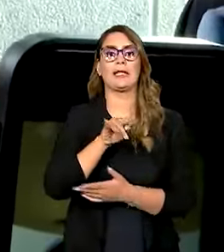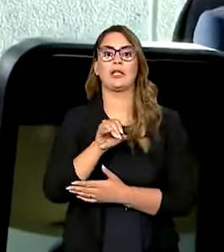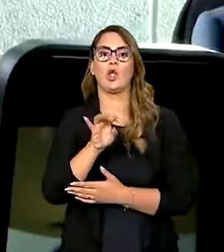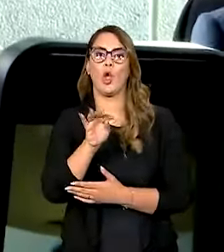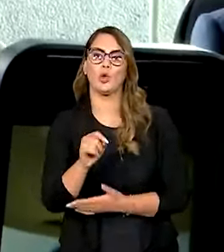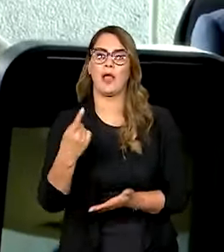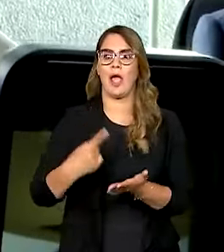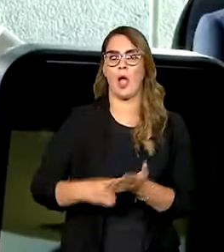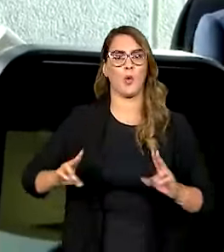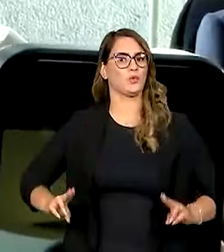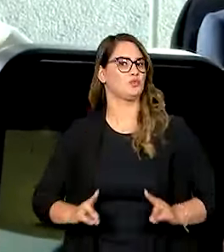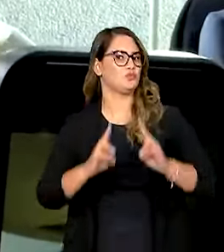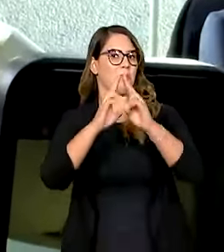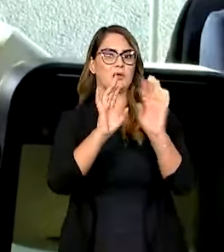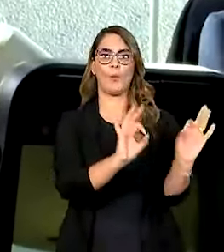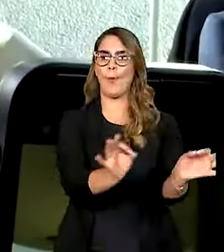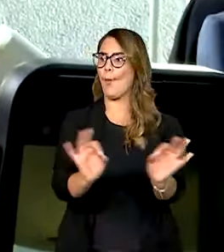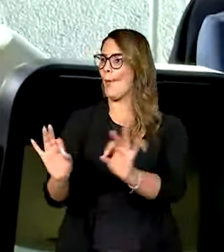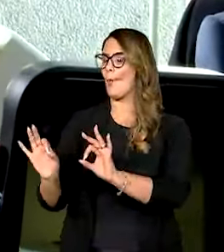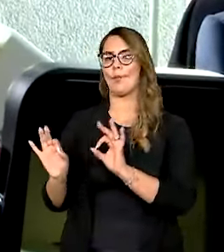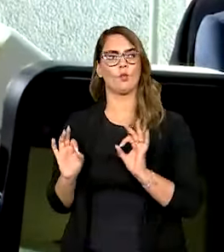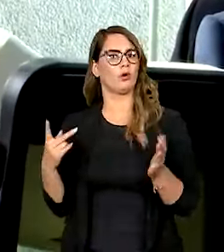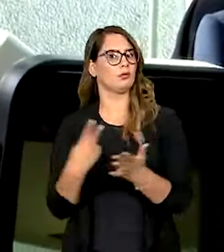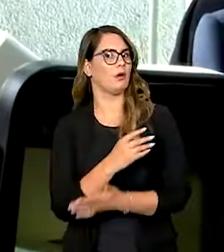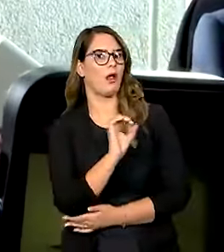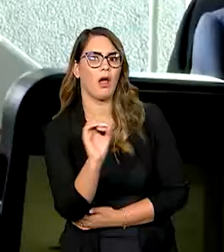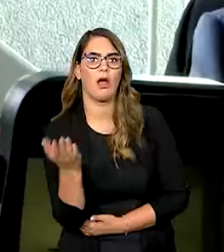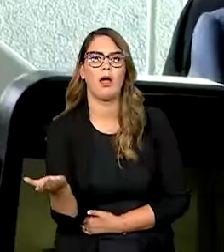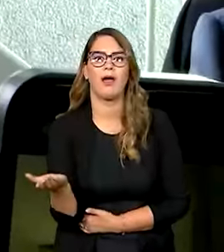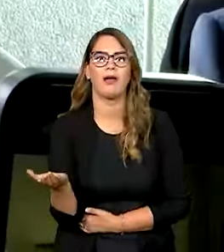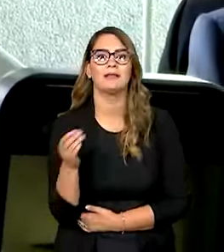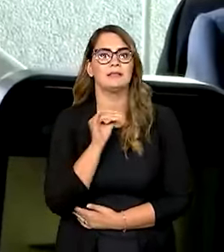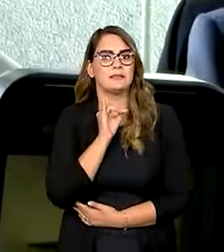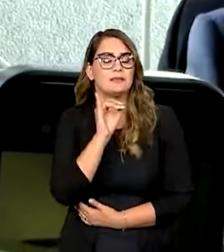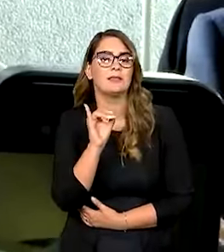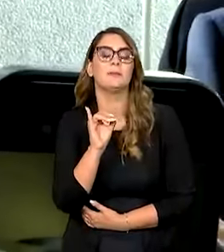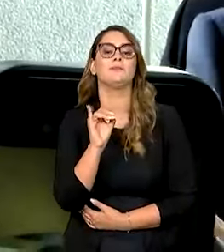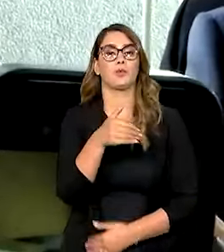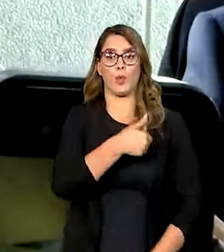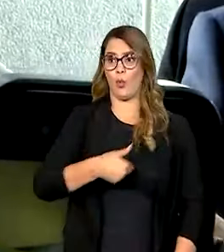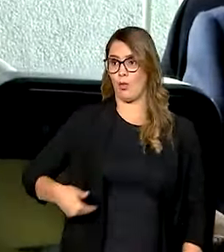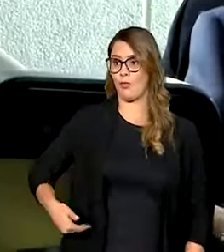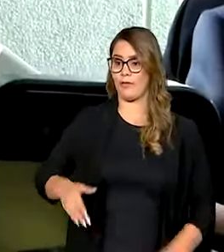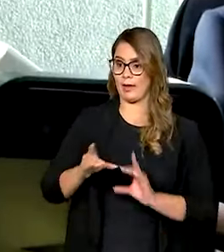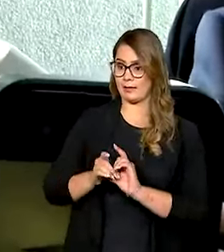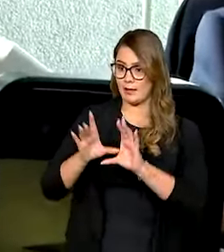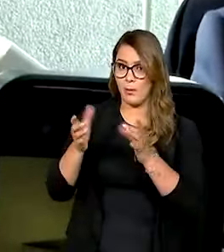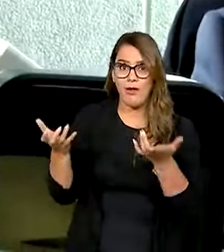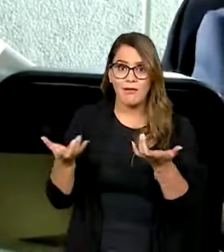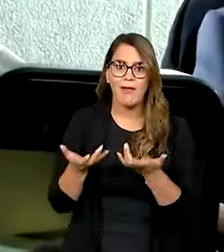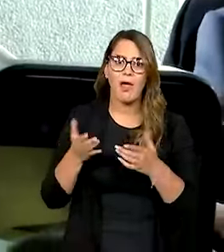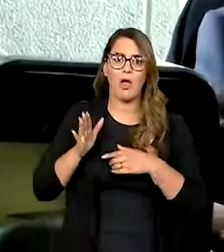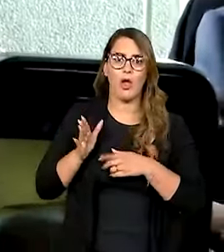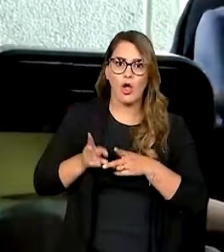o acordo de Paris não foi cumprido quase lugar lugar nenhum do mundo então se os governantes Democratas querem